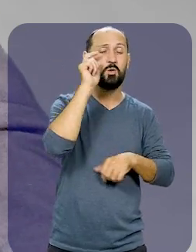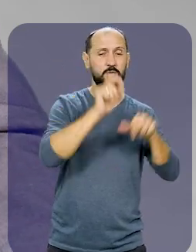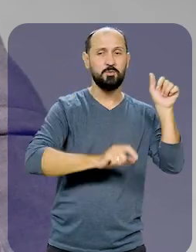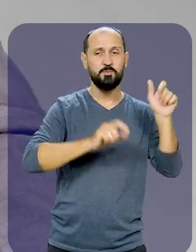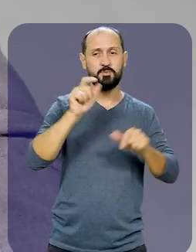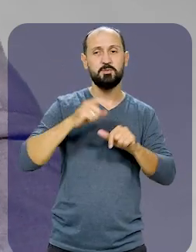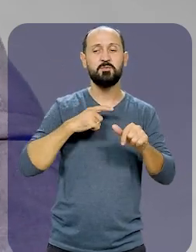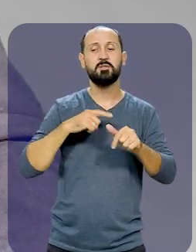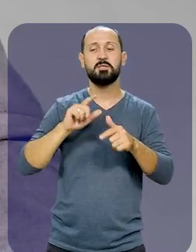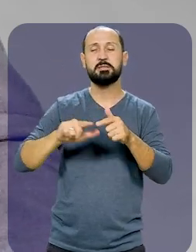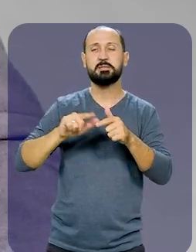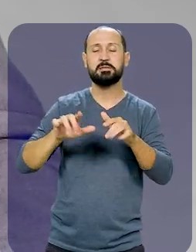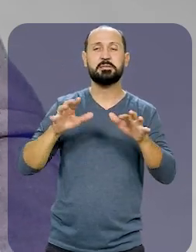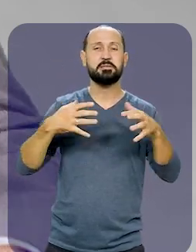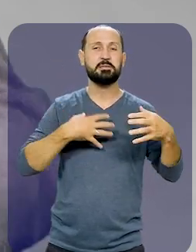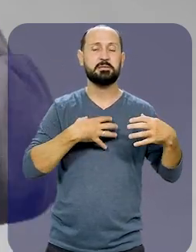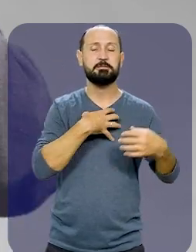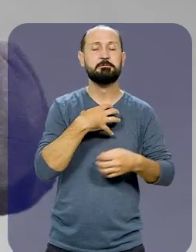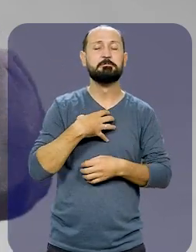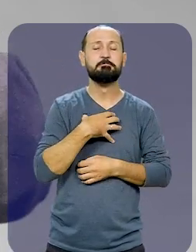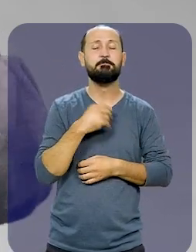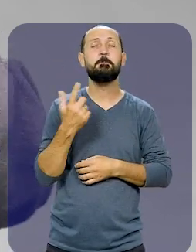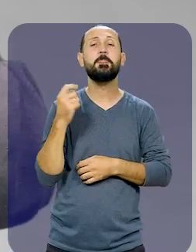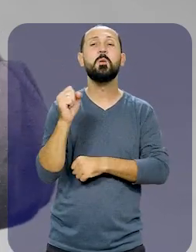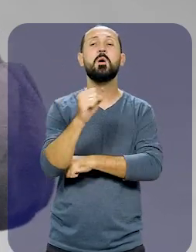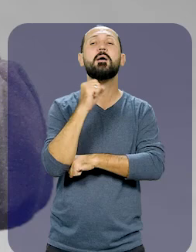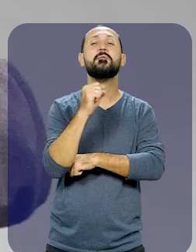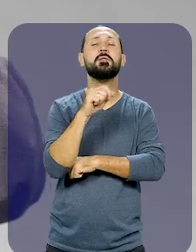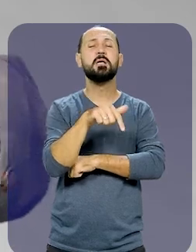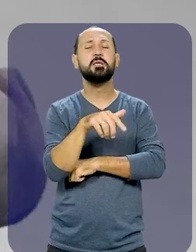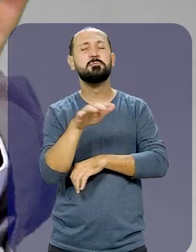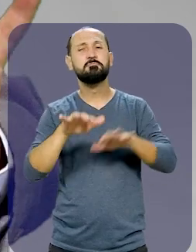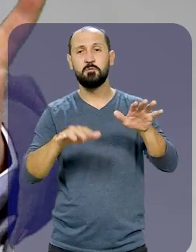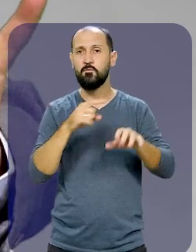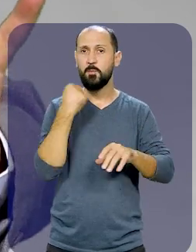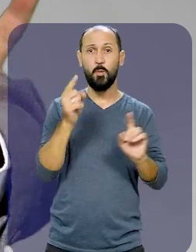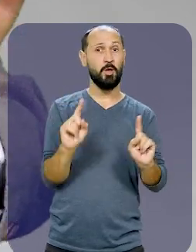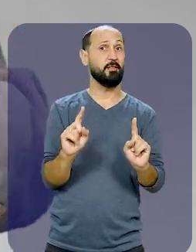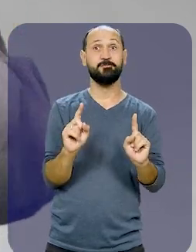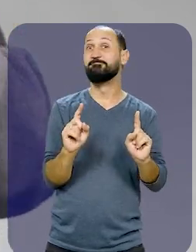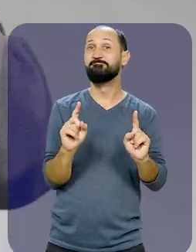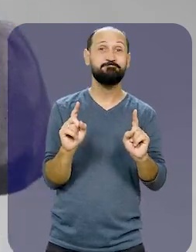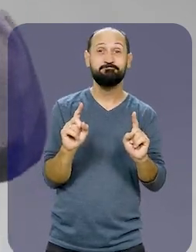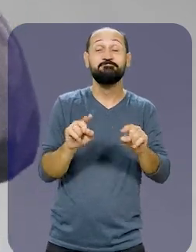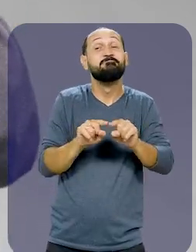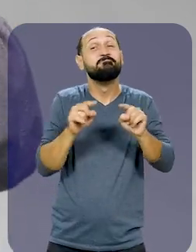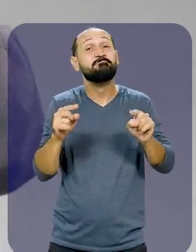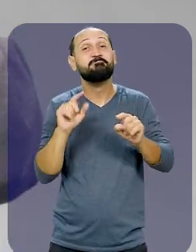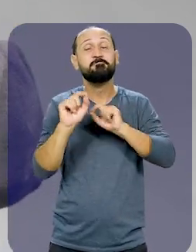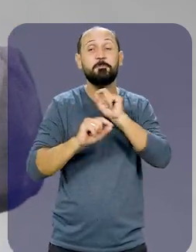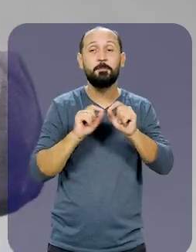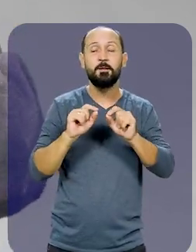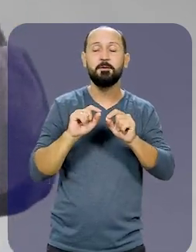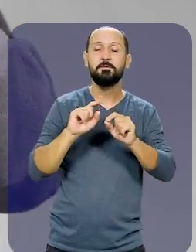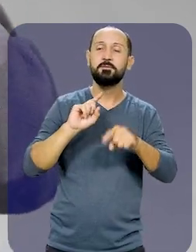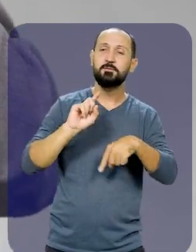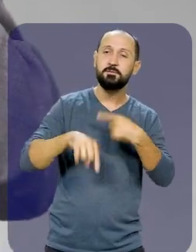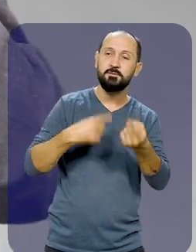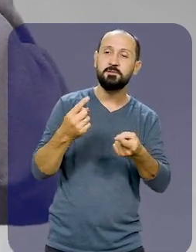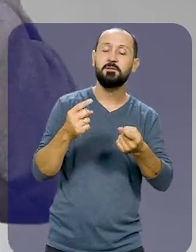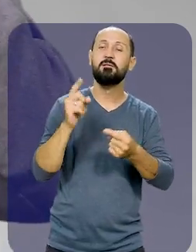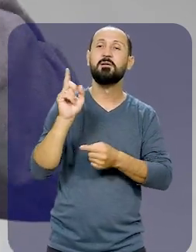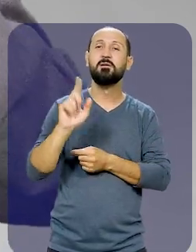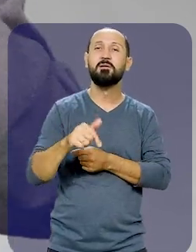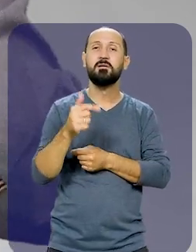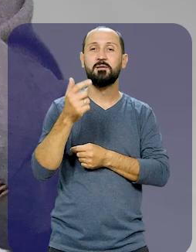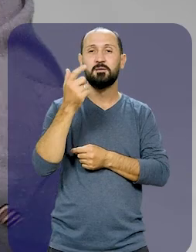pessoas que vão ter sintomas. E qual é a gravidade disso? Porque não vai morrer disso. Só que a pós-Covid, ela